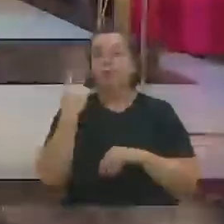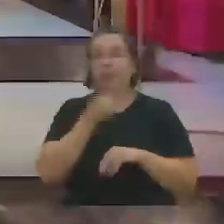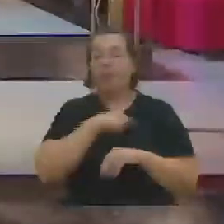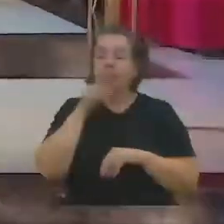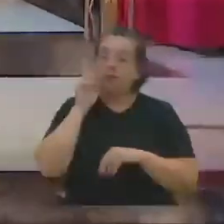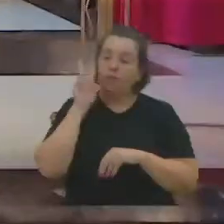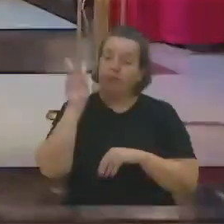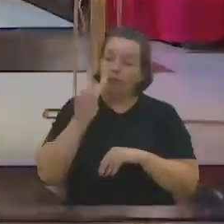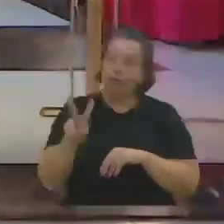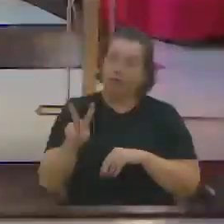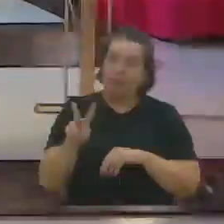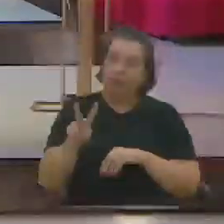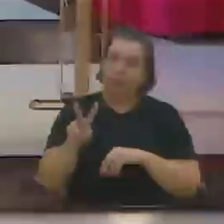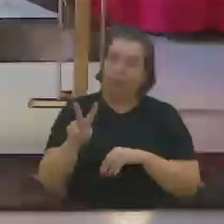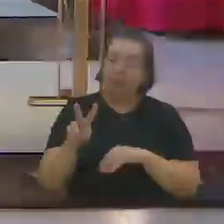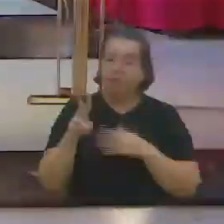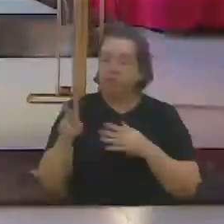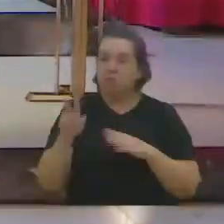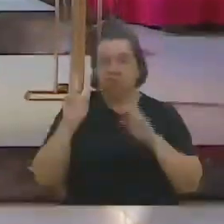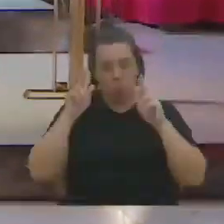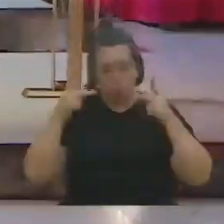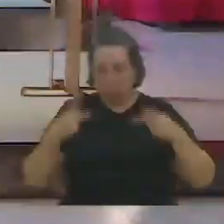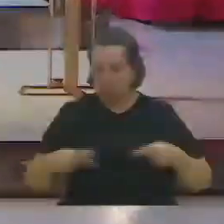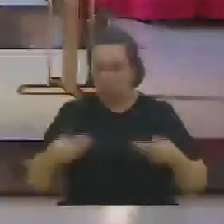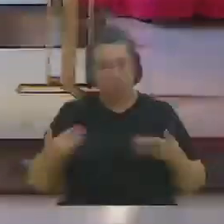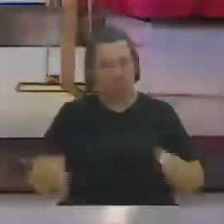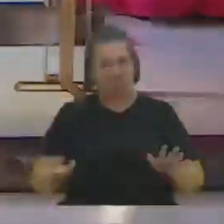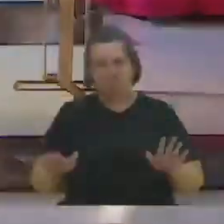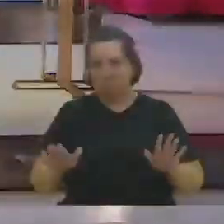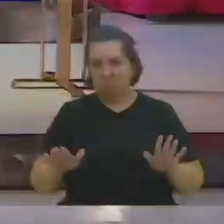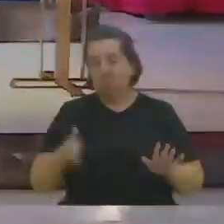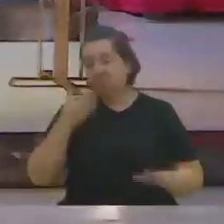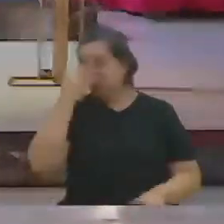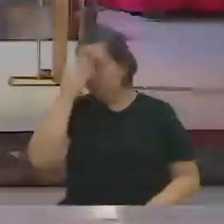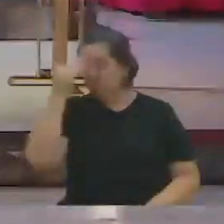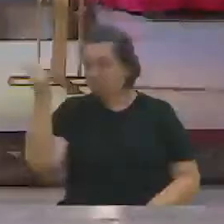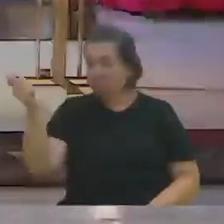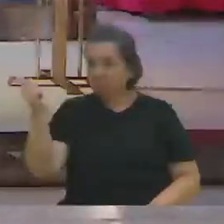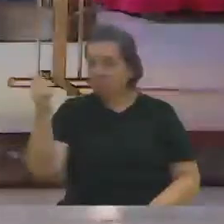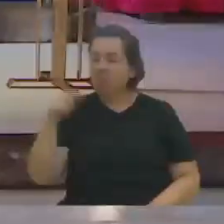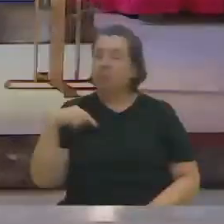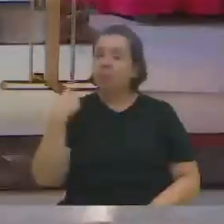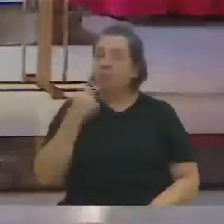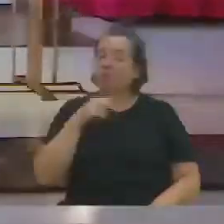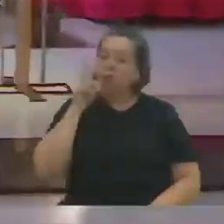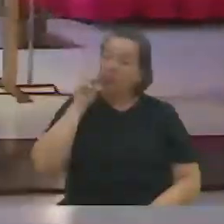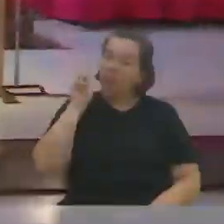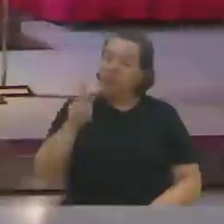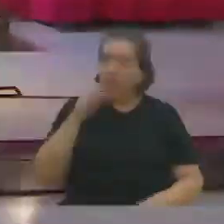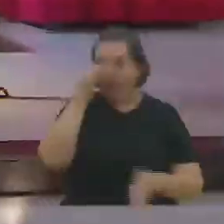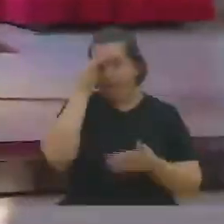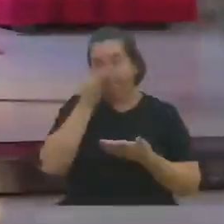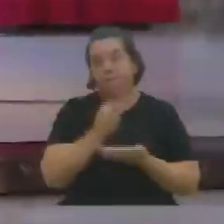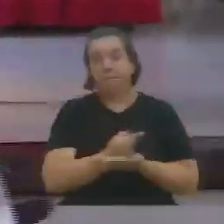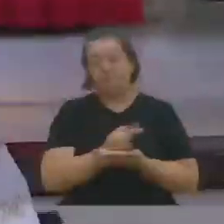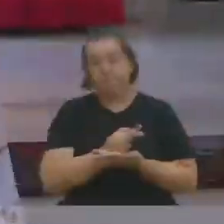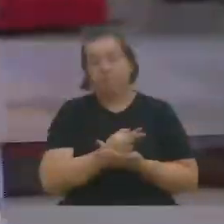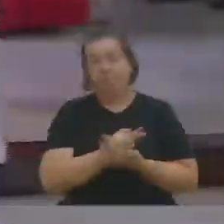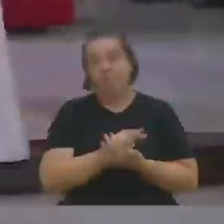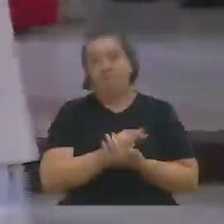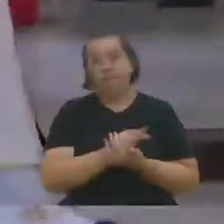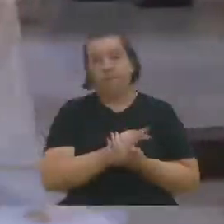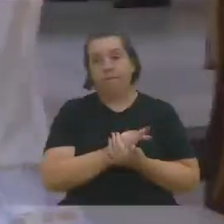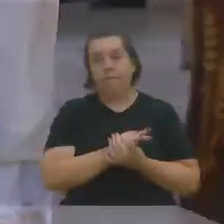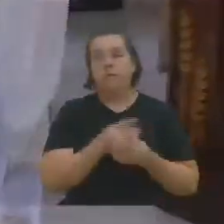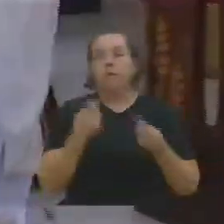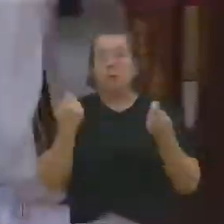olhamos com os olhos humanos e esquecemos o nosso olhar da fé,